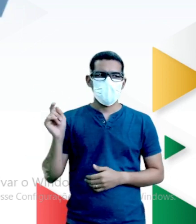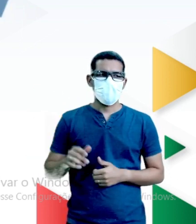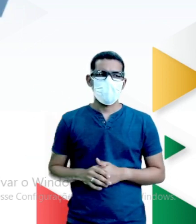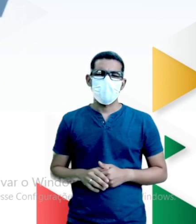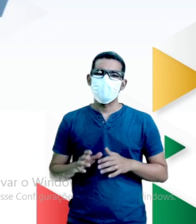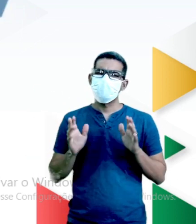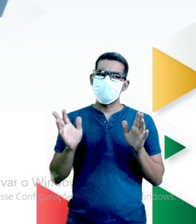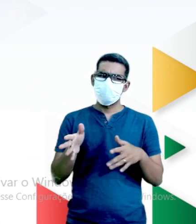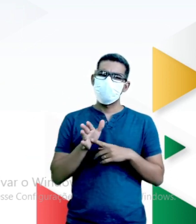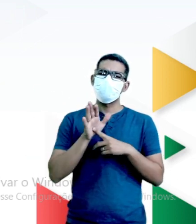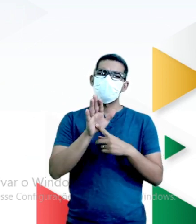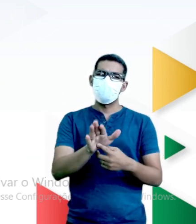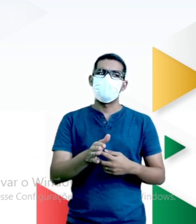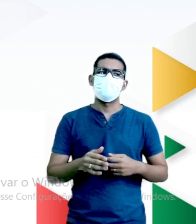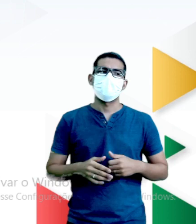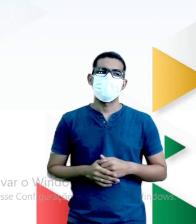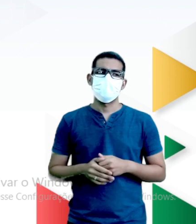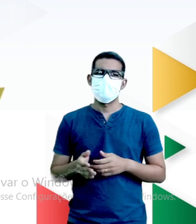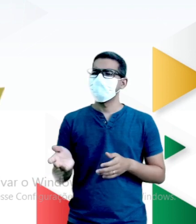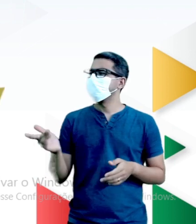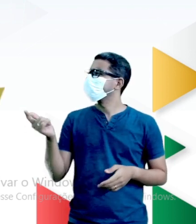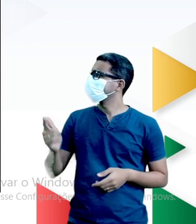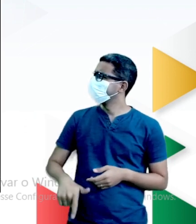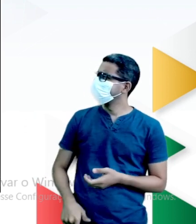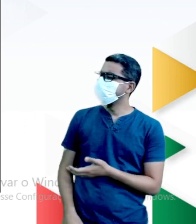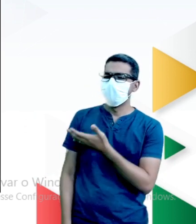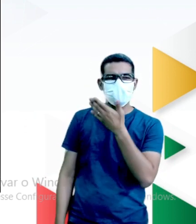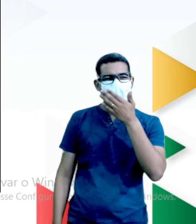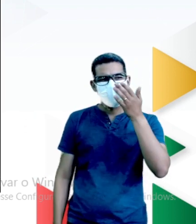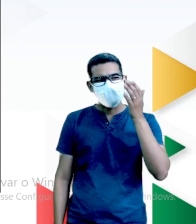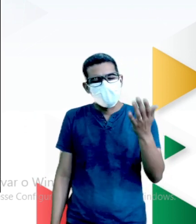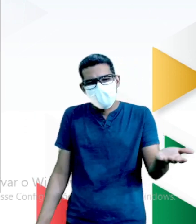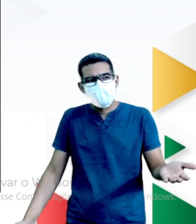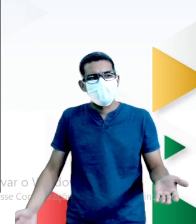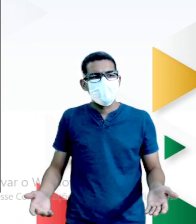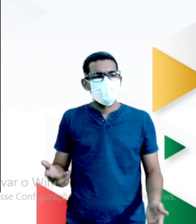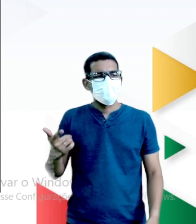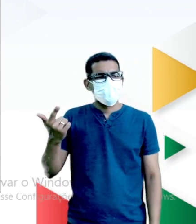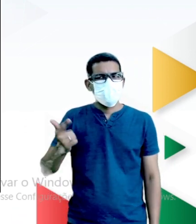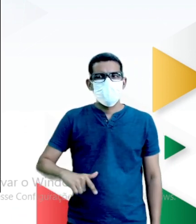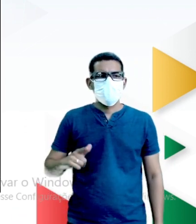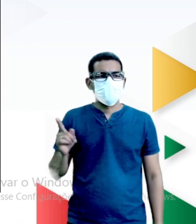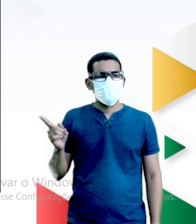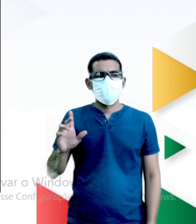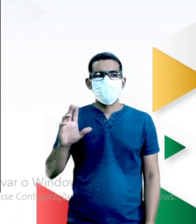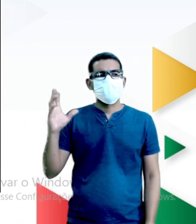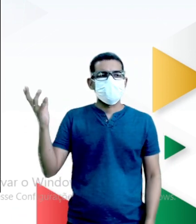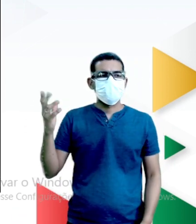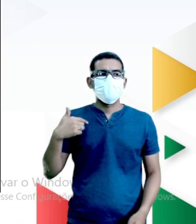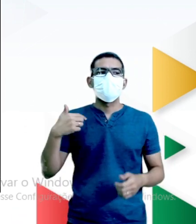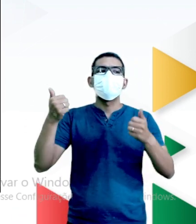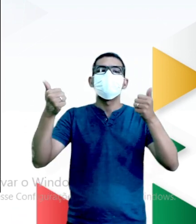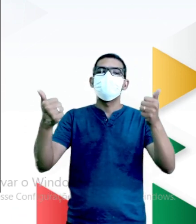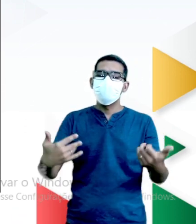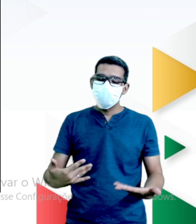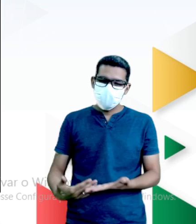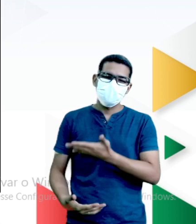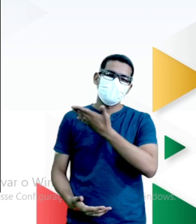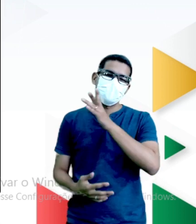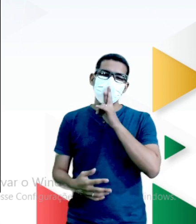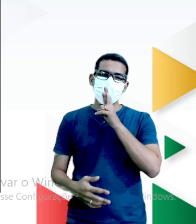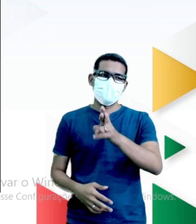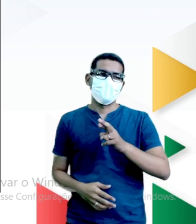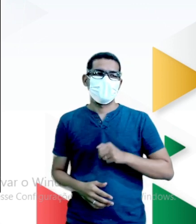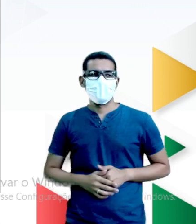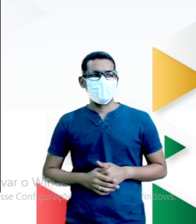aí eu já mostrei para vocês. Sei porque está repetido não, tá? Eu não sei o que aconteceu aí não. Vou explicar agora o Word Wall.